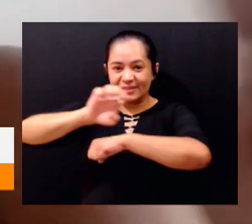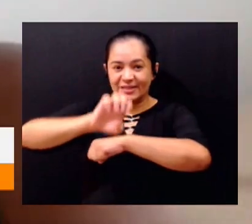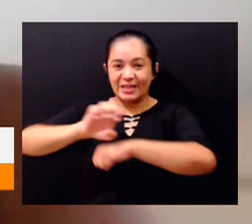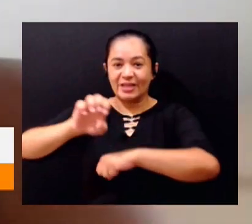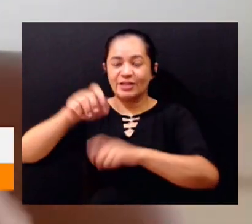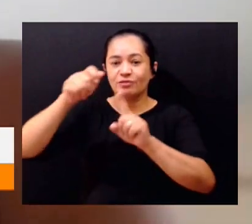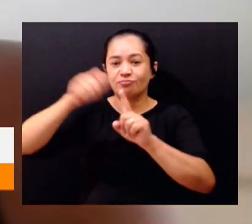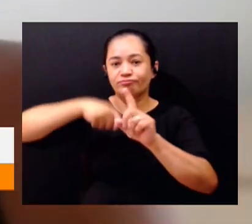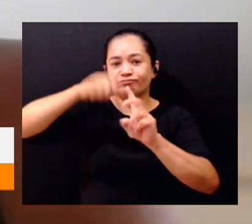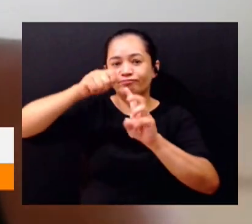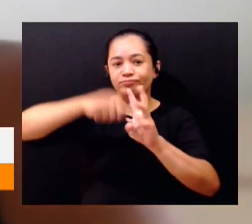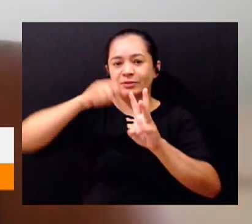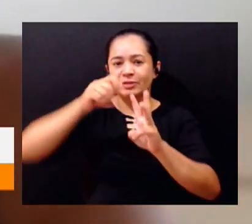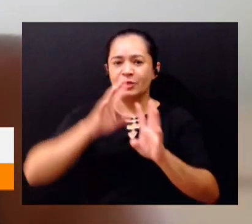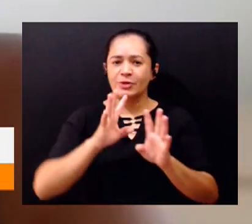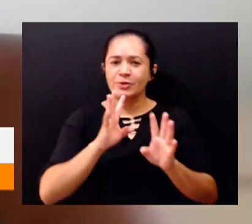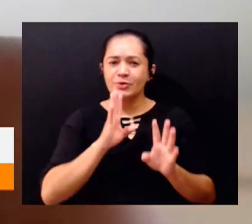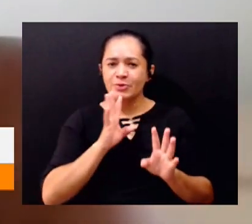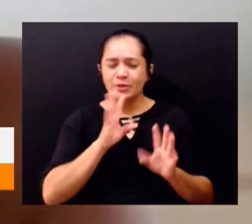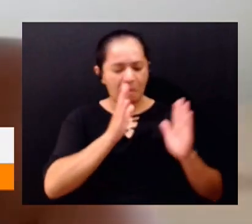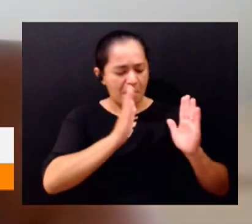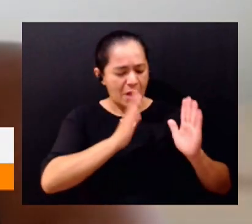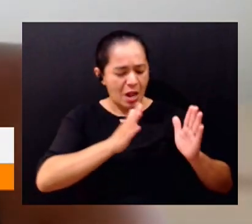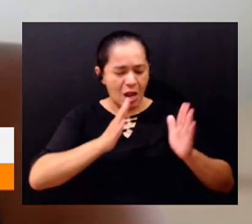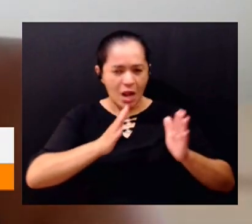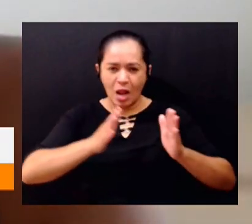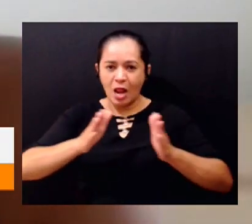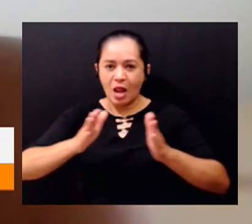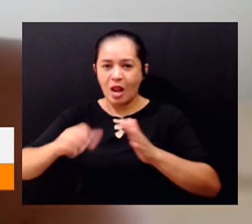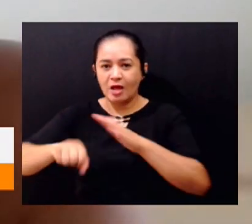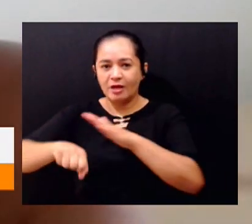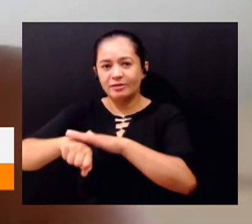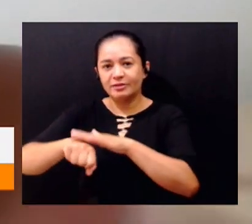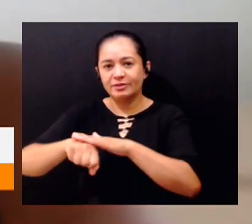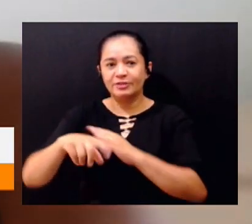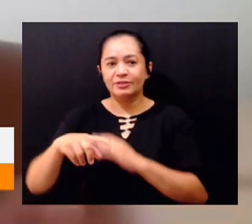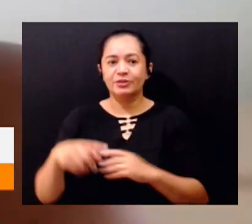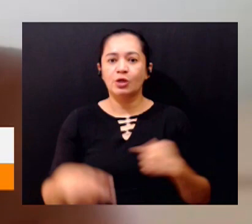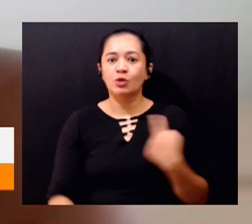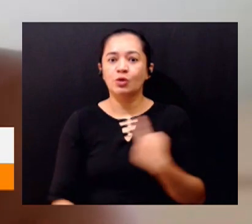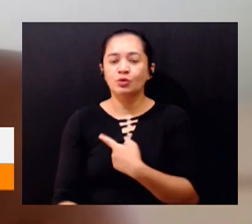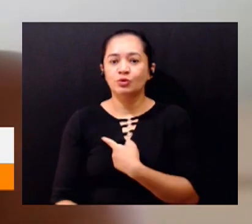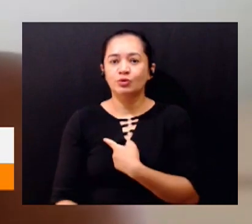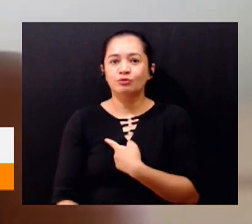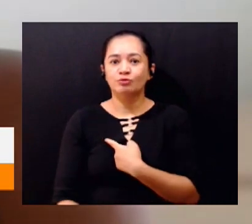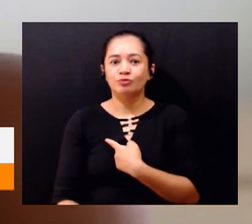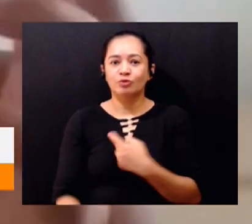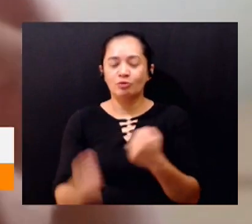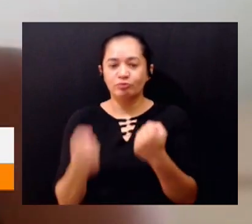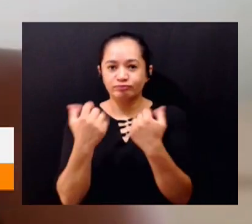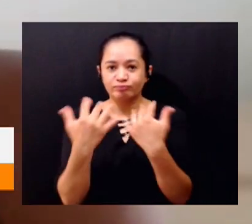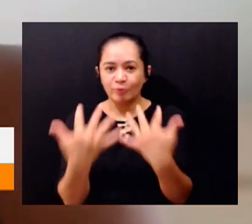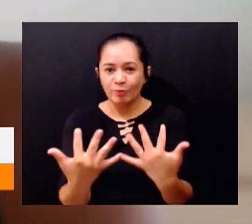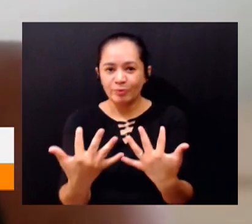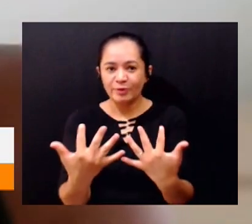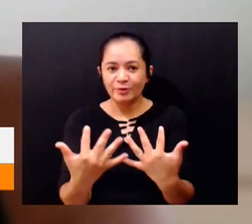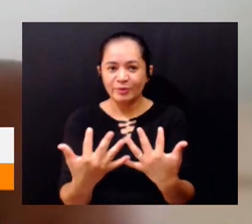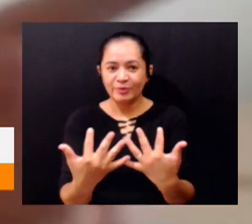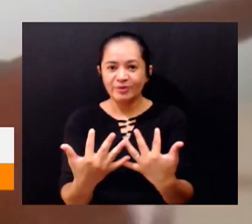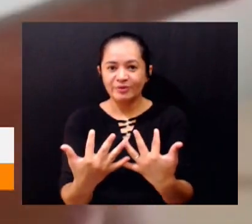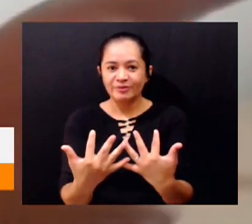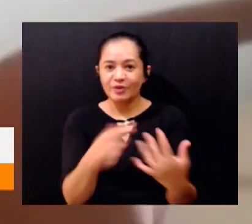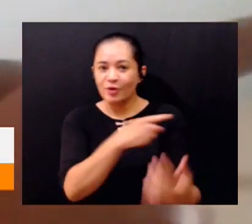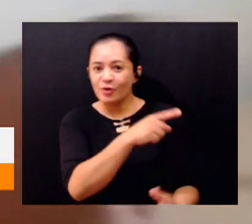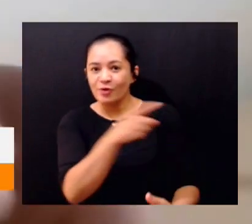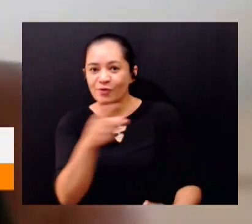processos de produção. Para o nosso ouvinte, a pessoa que está ouvindo esse programa, ter uma ideia, ao